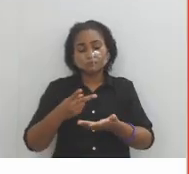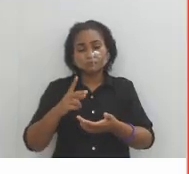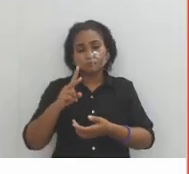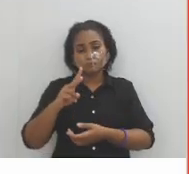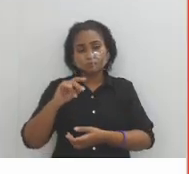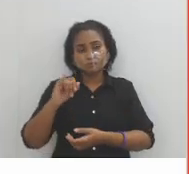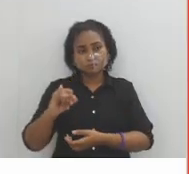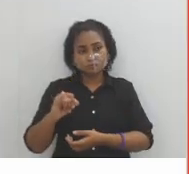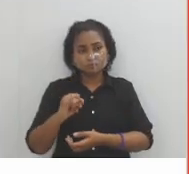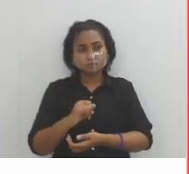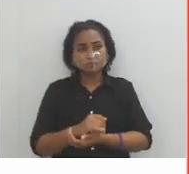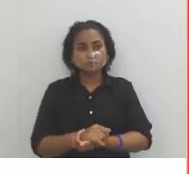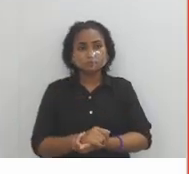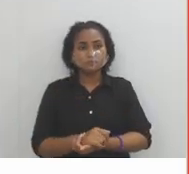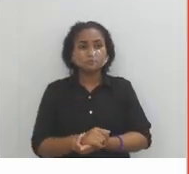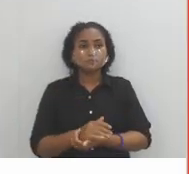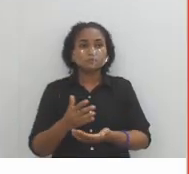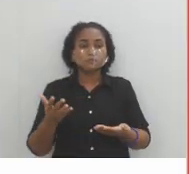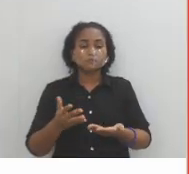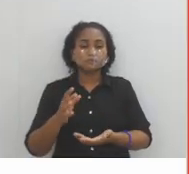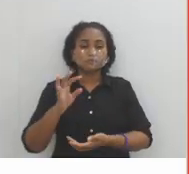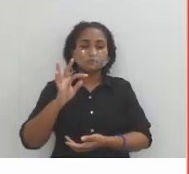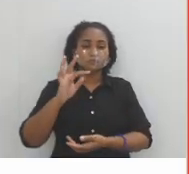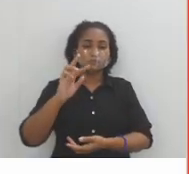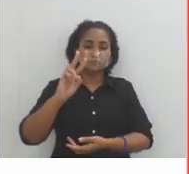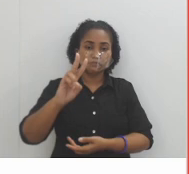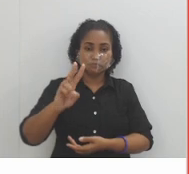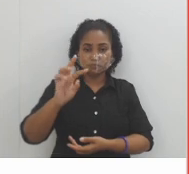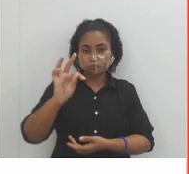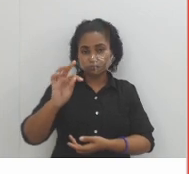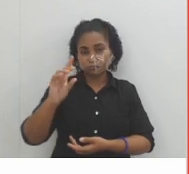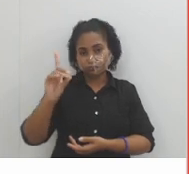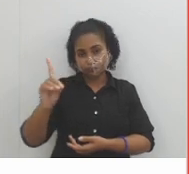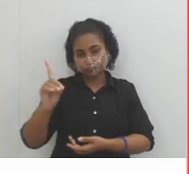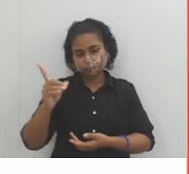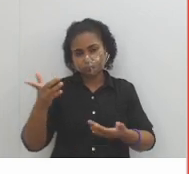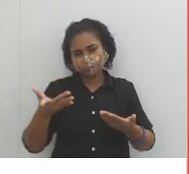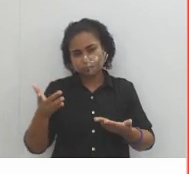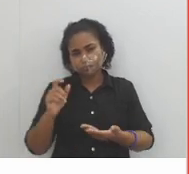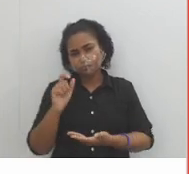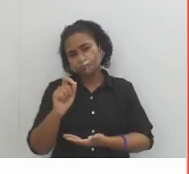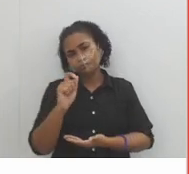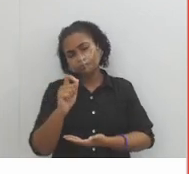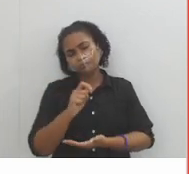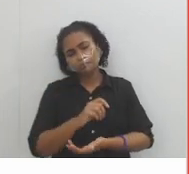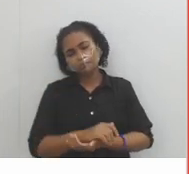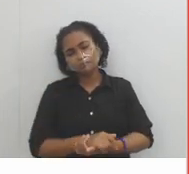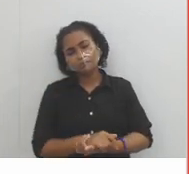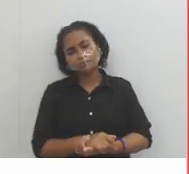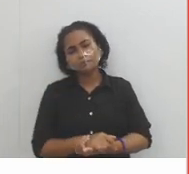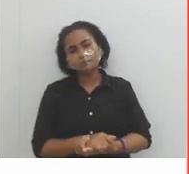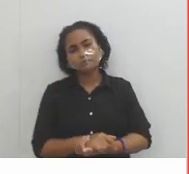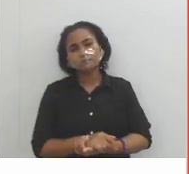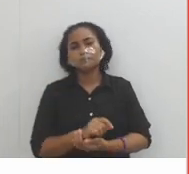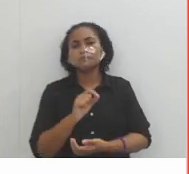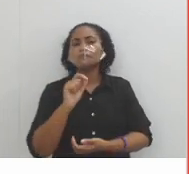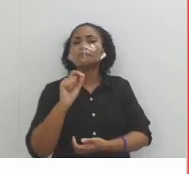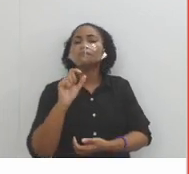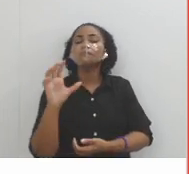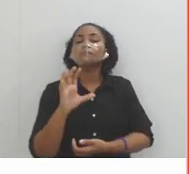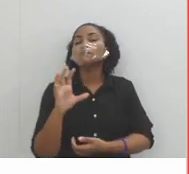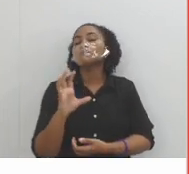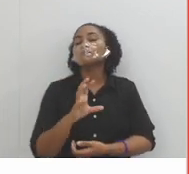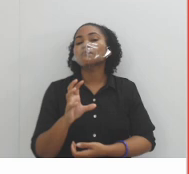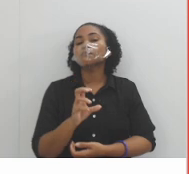agora nos transitivos diretos. Um bastante emblemático é o verbo